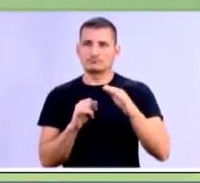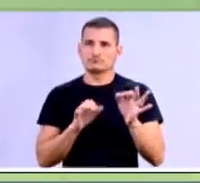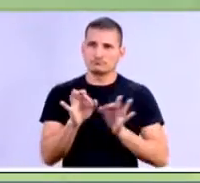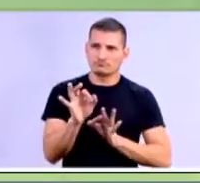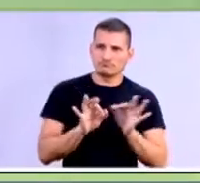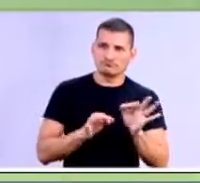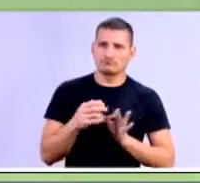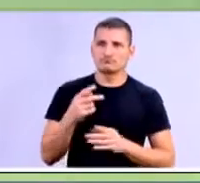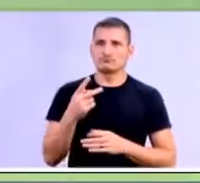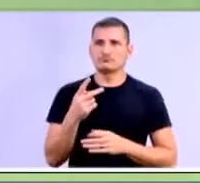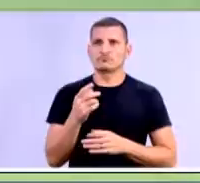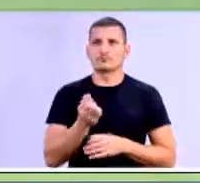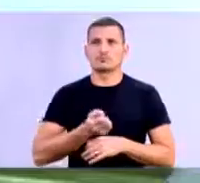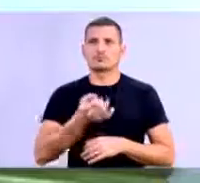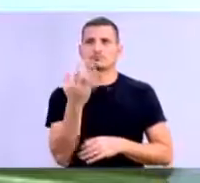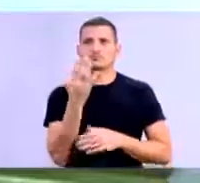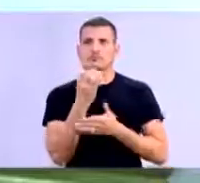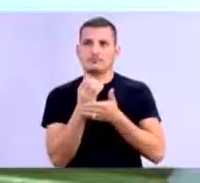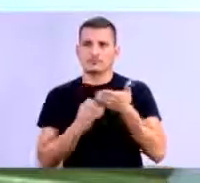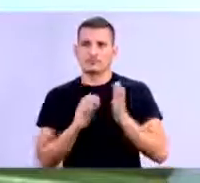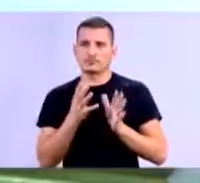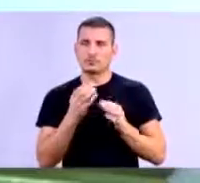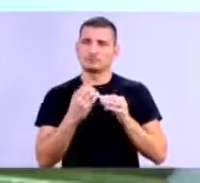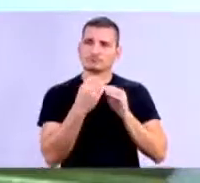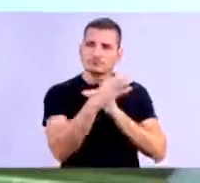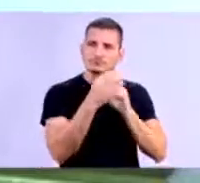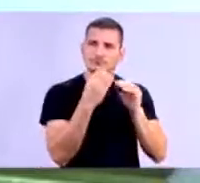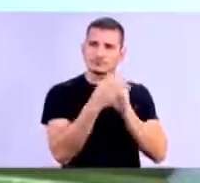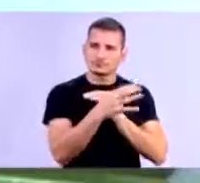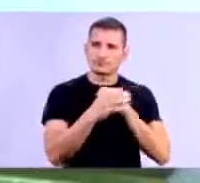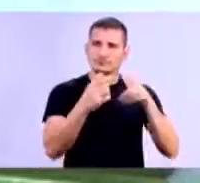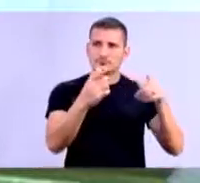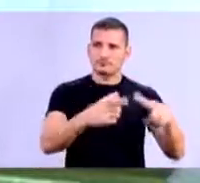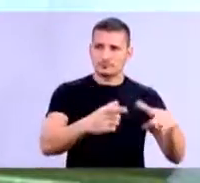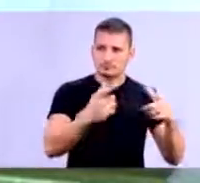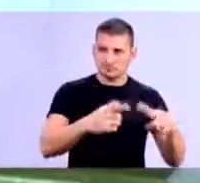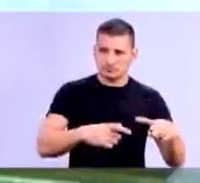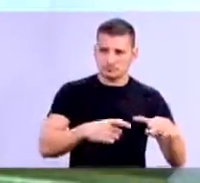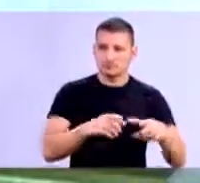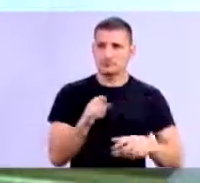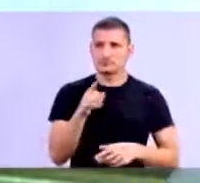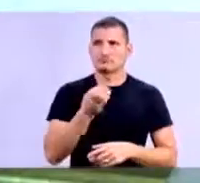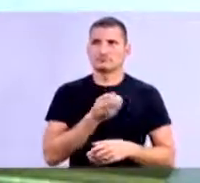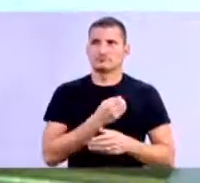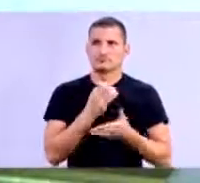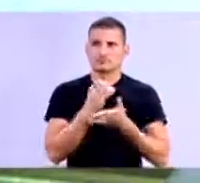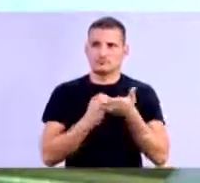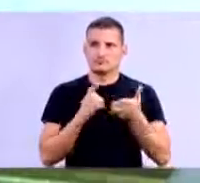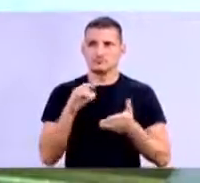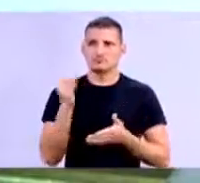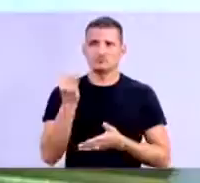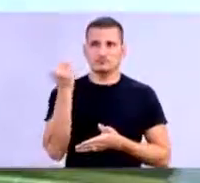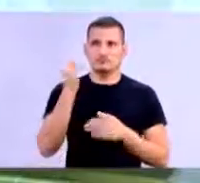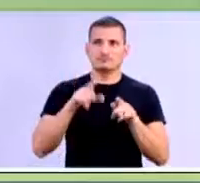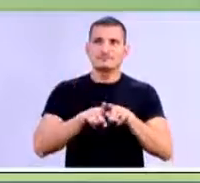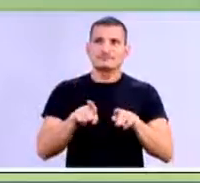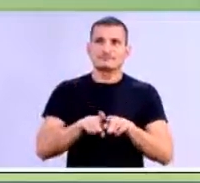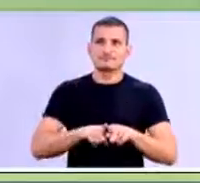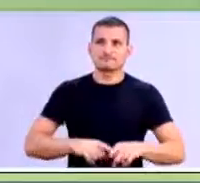controla quantos ofícios já foram enviados, para onde. Então, esse número do ofício ele é muito importante